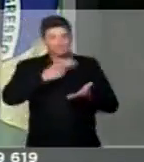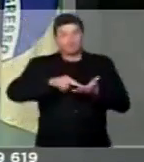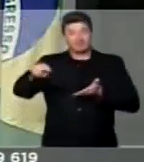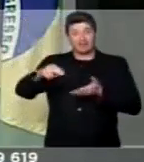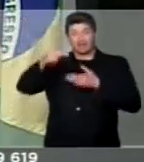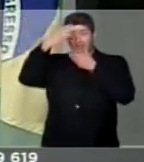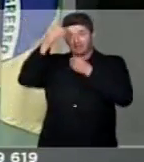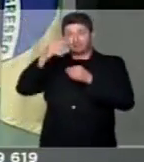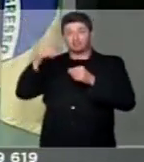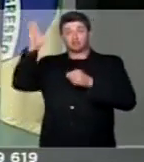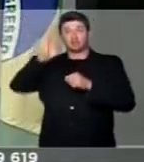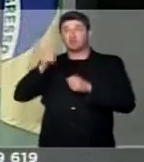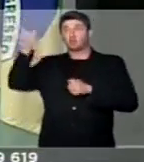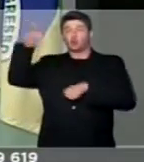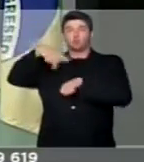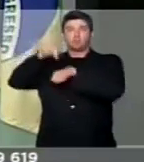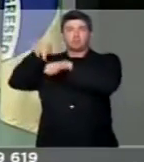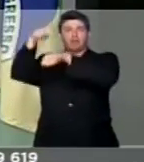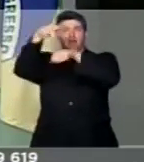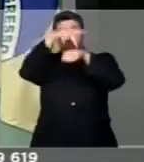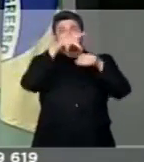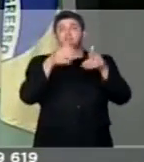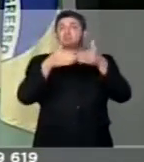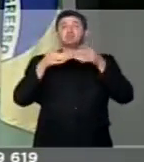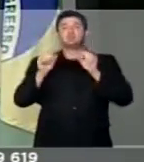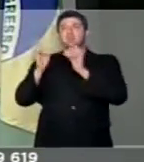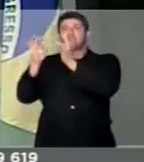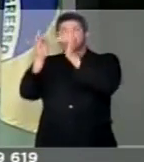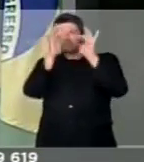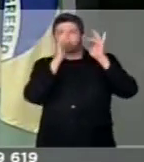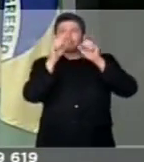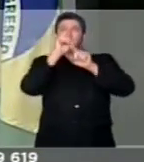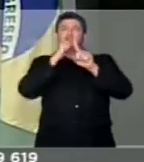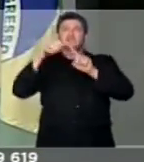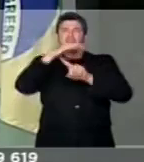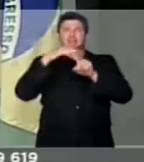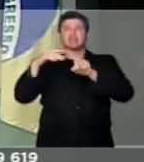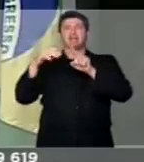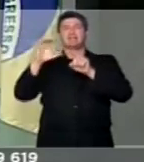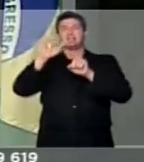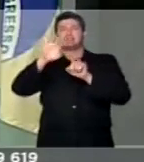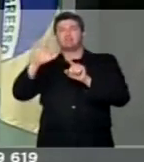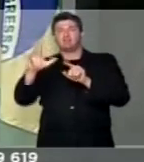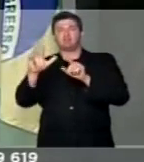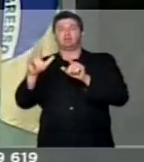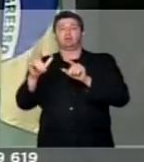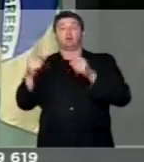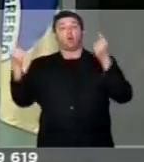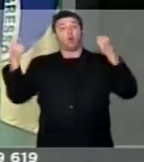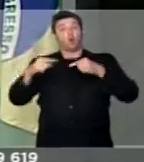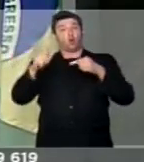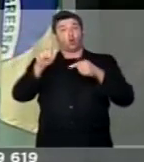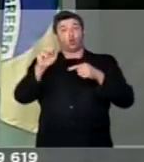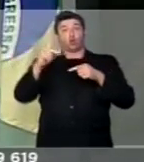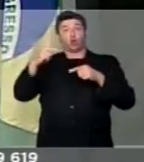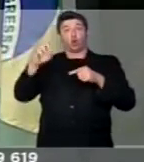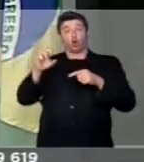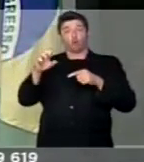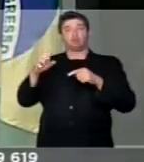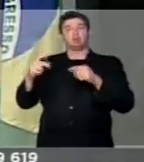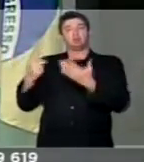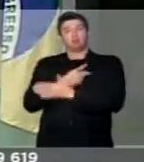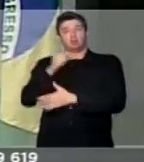brasileiras no exterior, pedindo que articulem a sociedade civil contra um golpe que estaria em